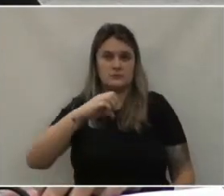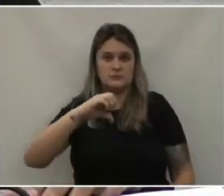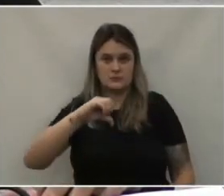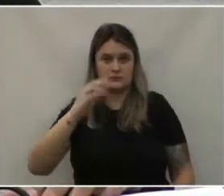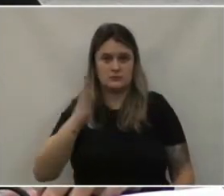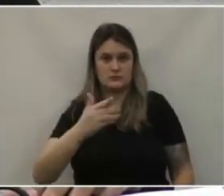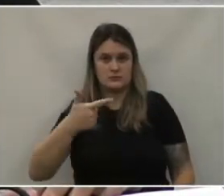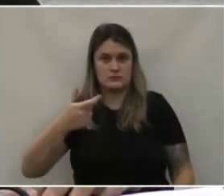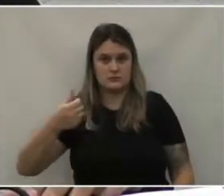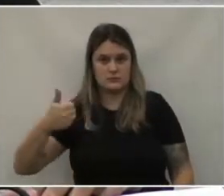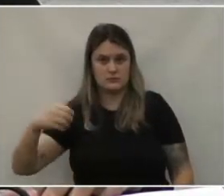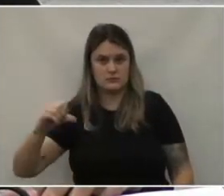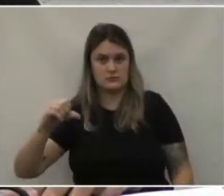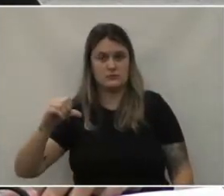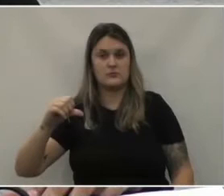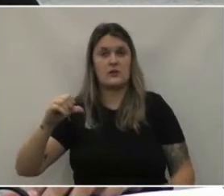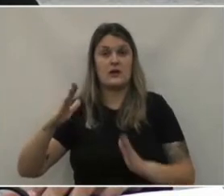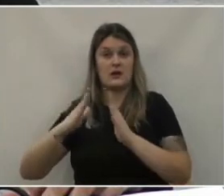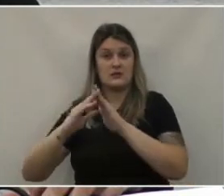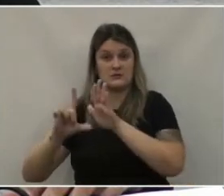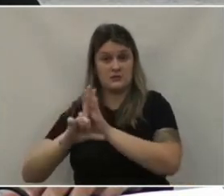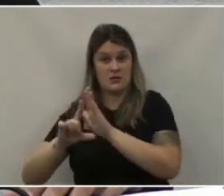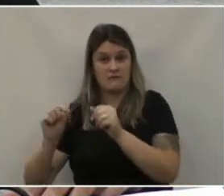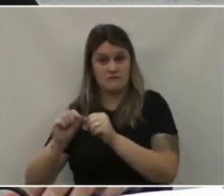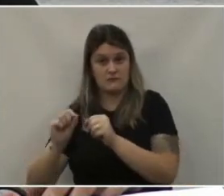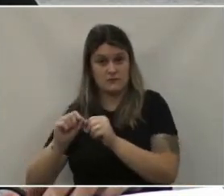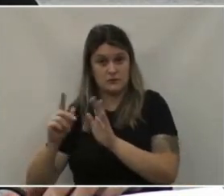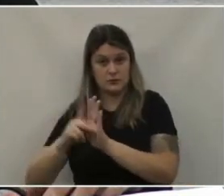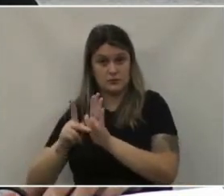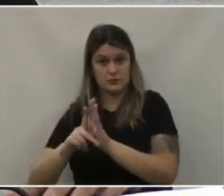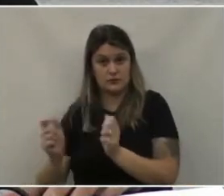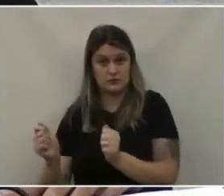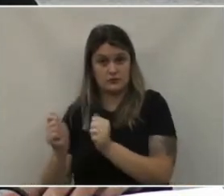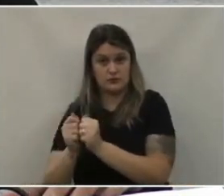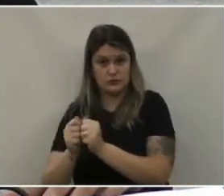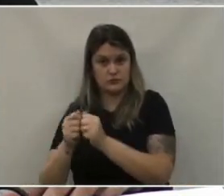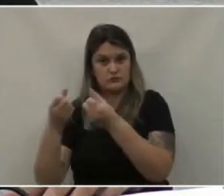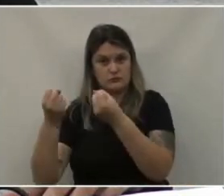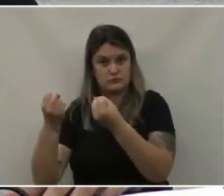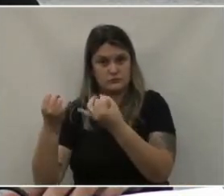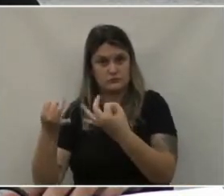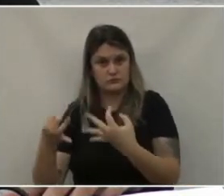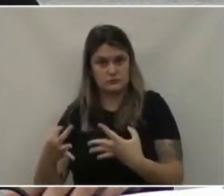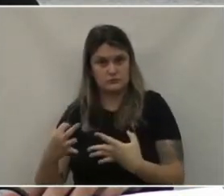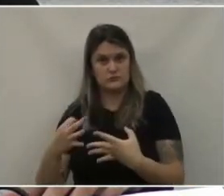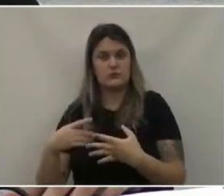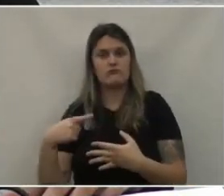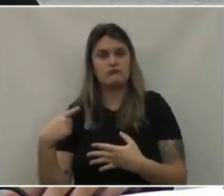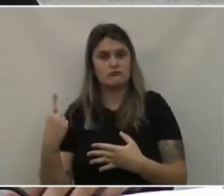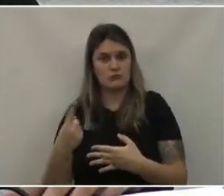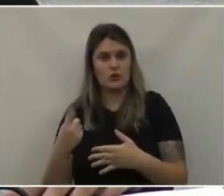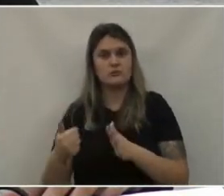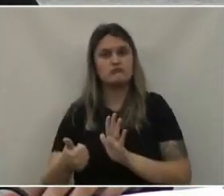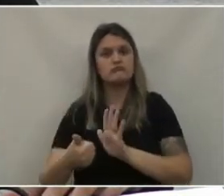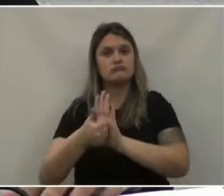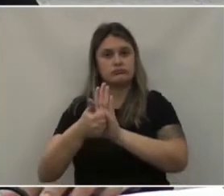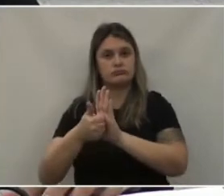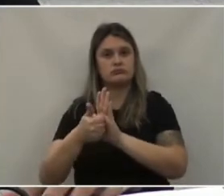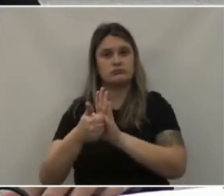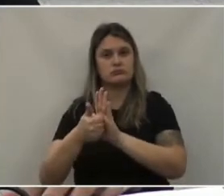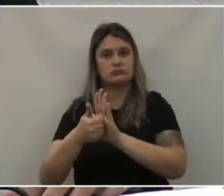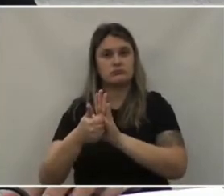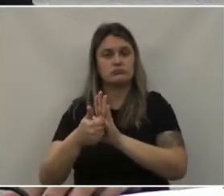29/2019, de autoria do Poder Legislativo, juntamente com sua justificativa, e oferecemos parecer